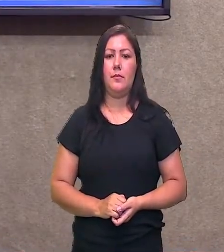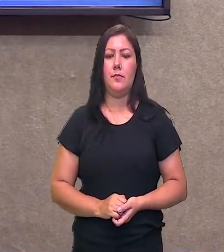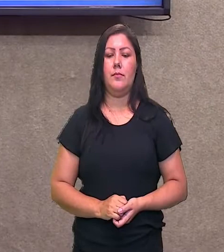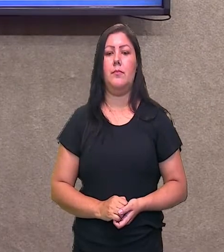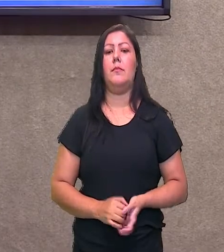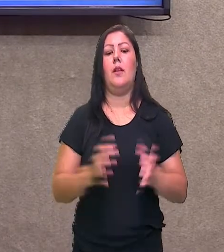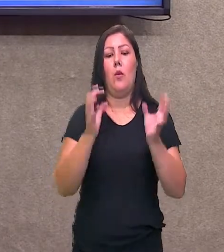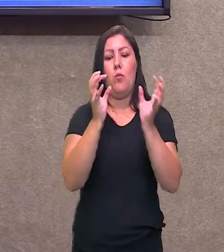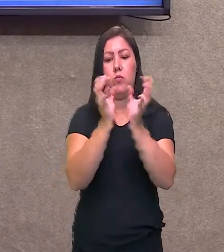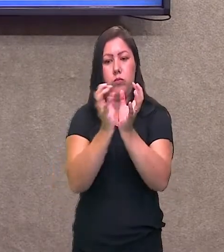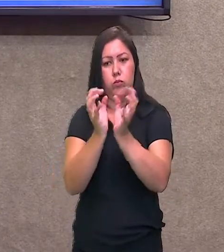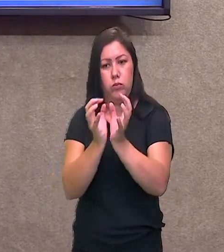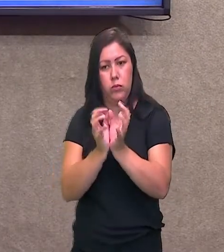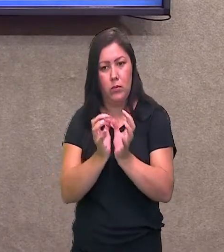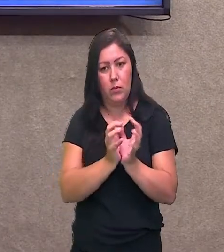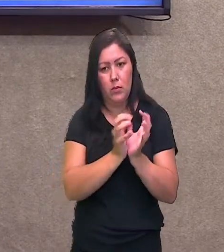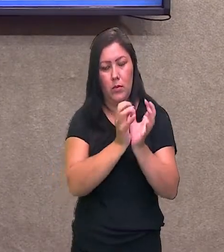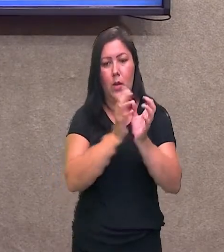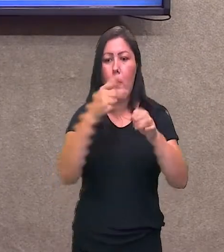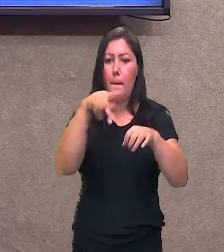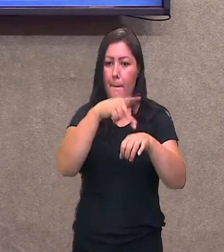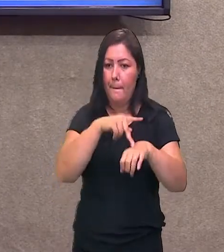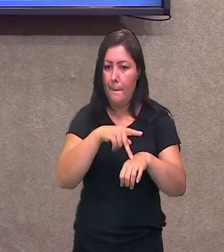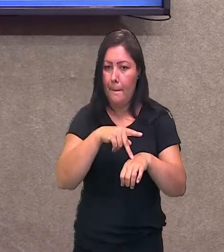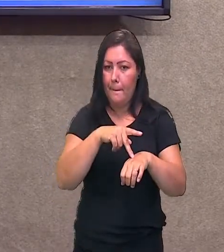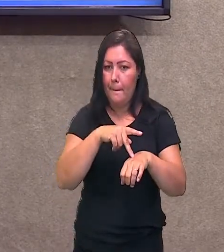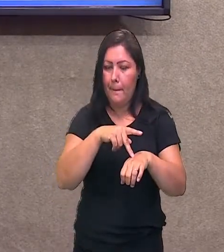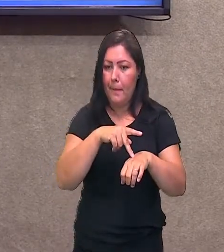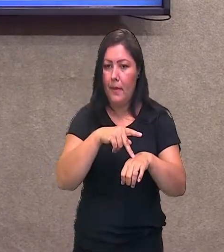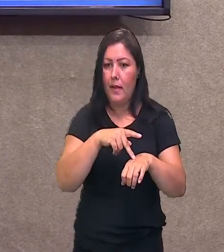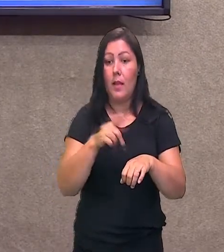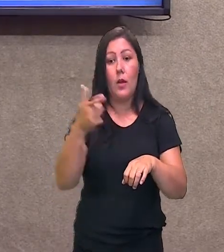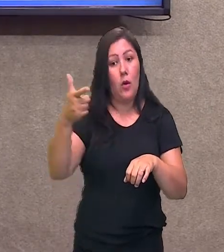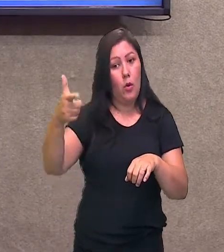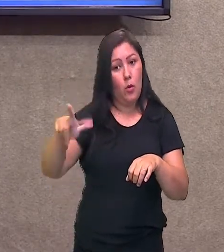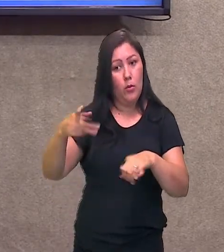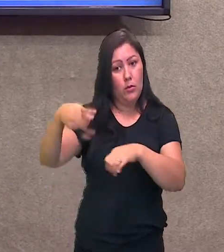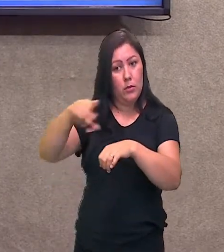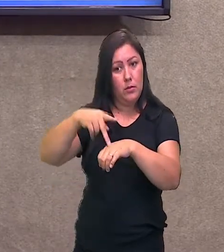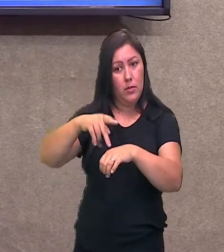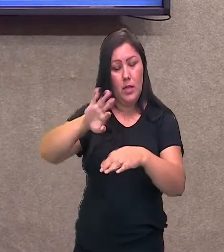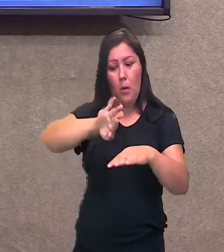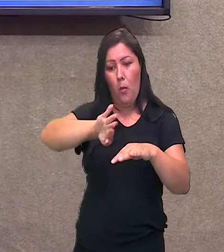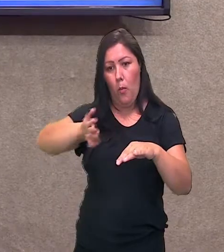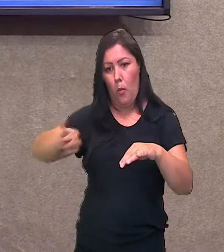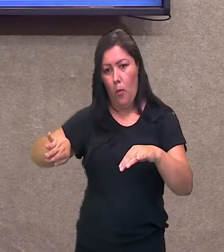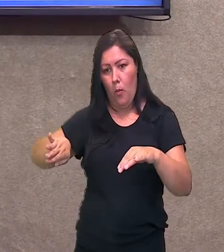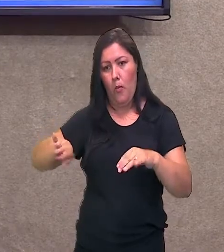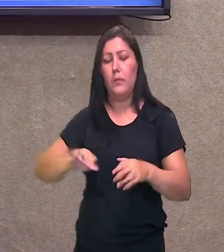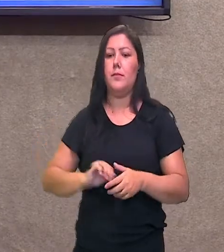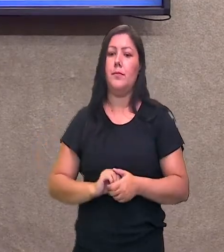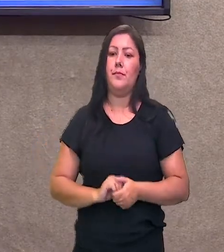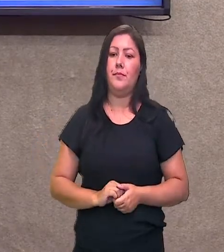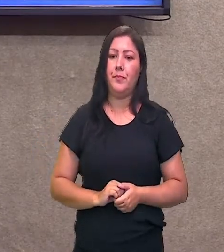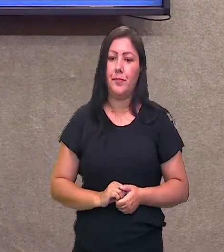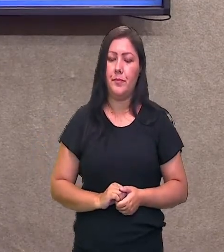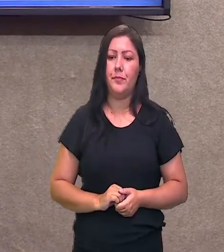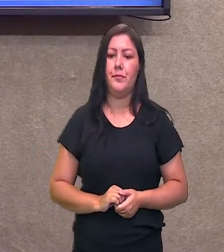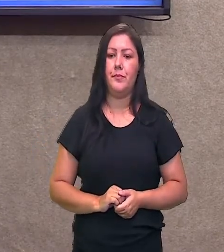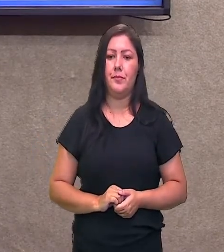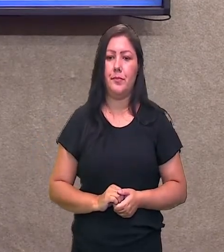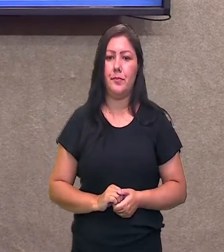fazem parte da organização, mas tem países que ficam na periferia, que não estão ali